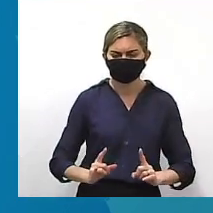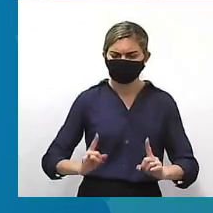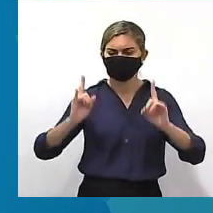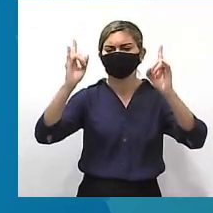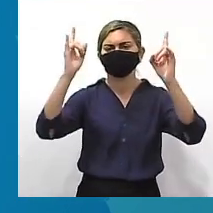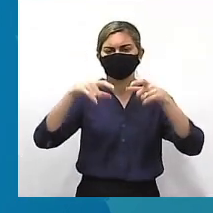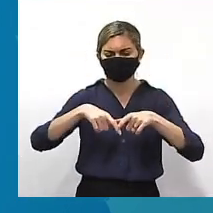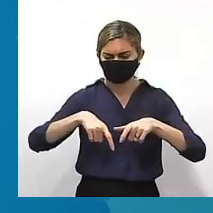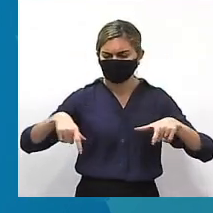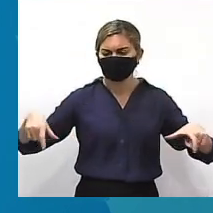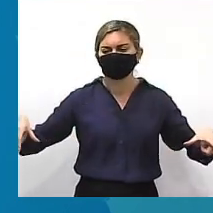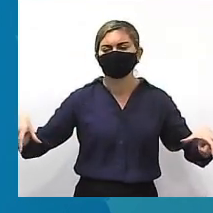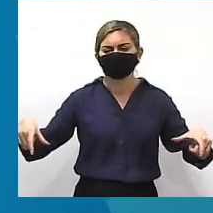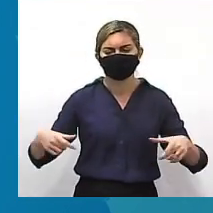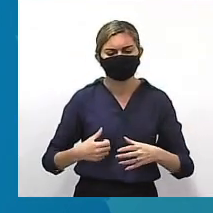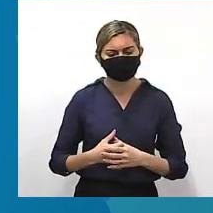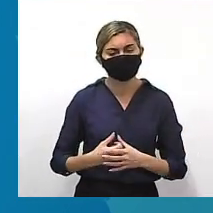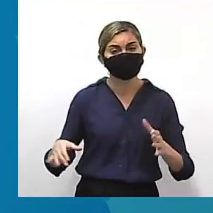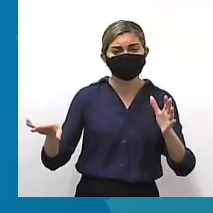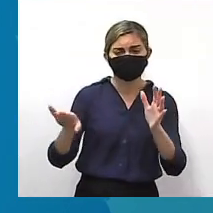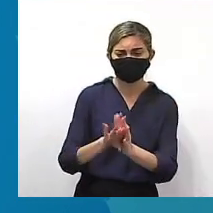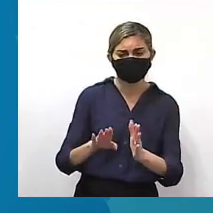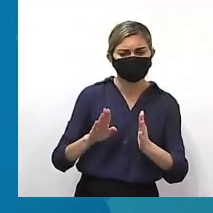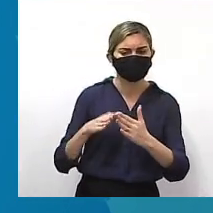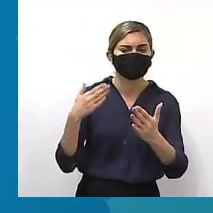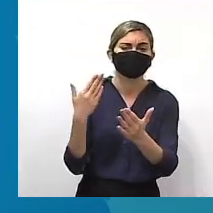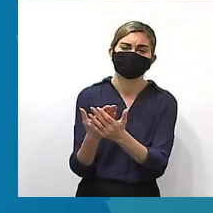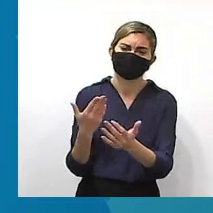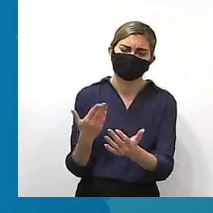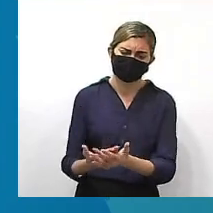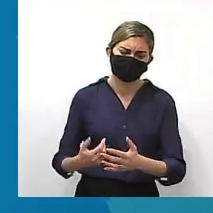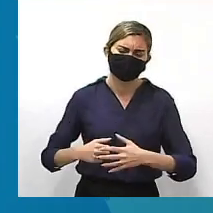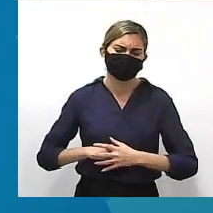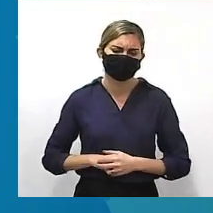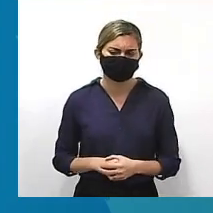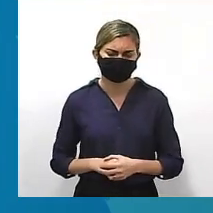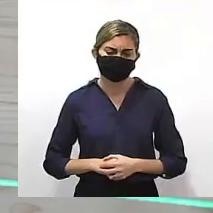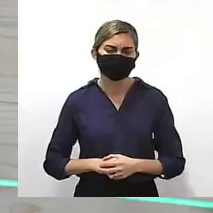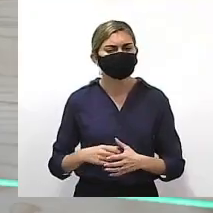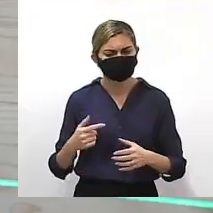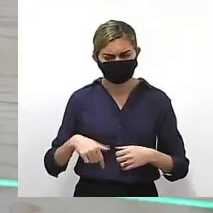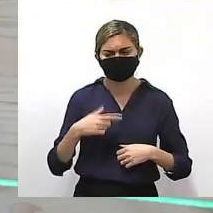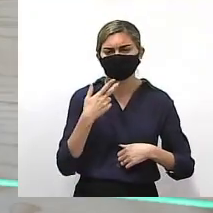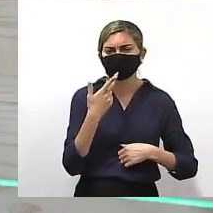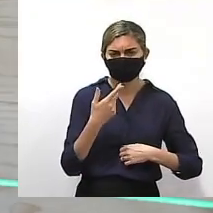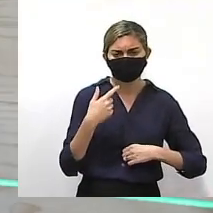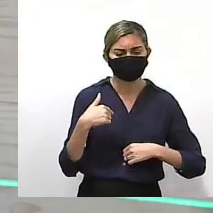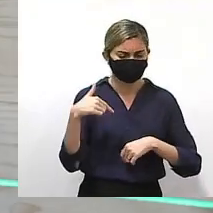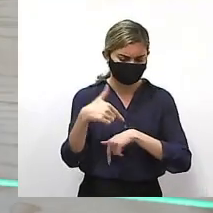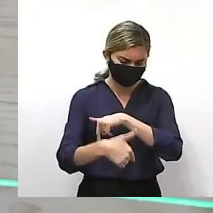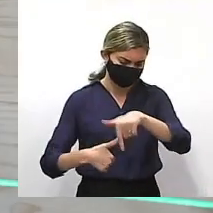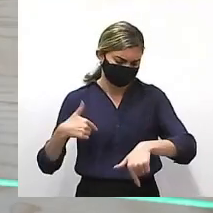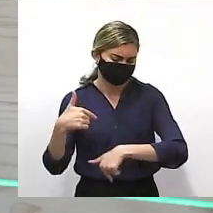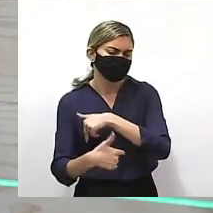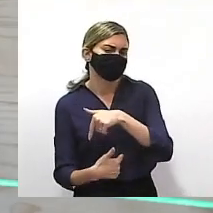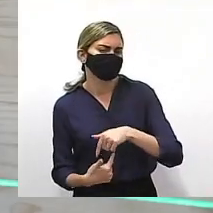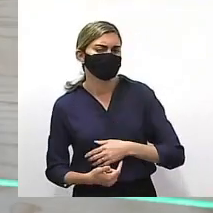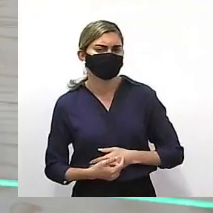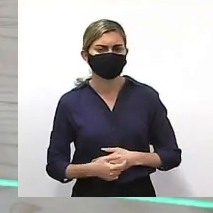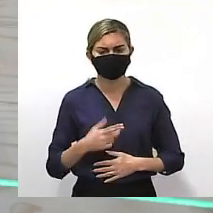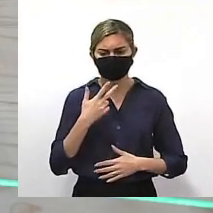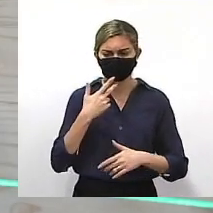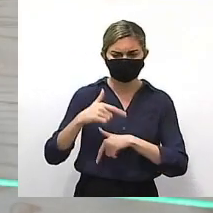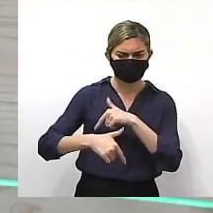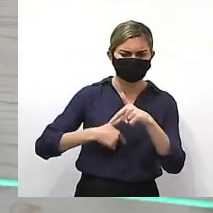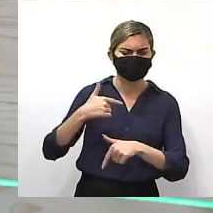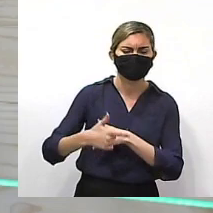a ponte para chegar nas nossas escolas. a gente falou sobre trabalho, a gente fala